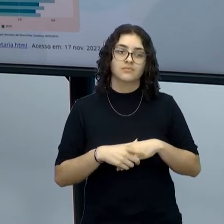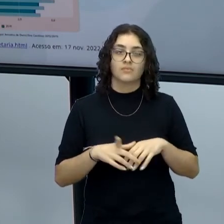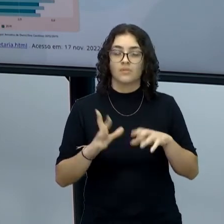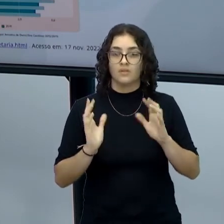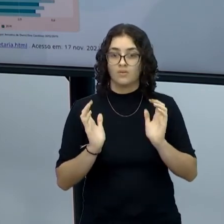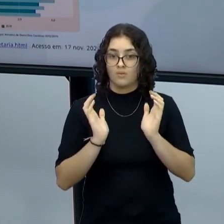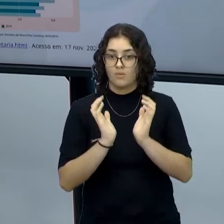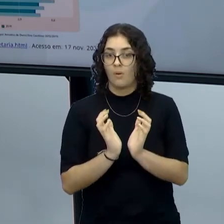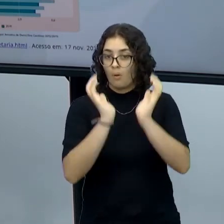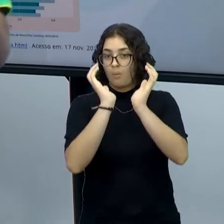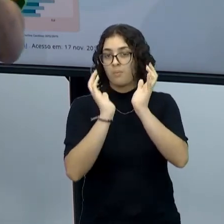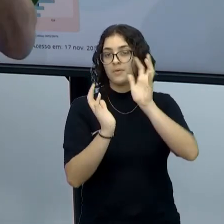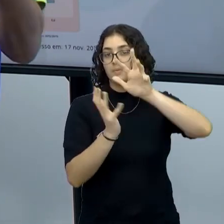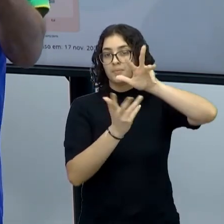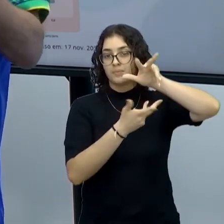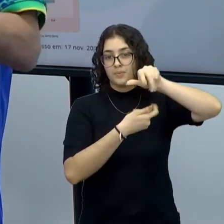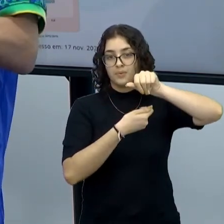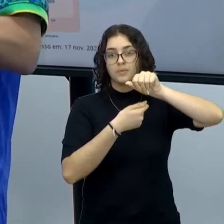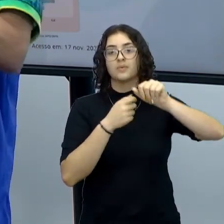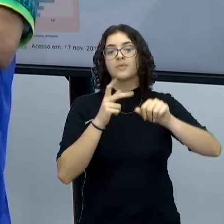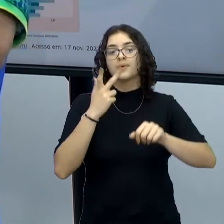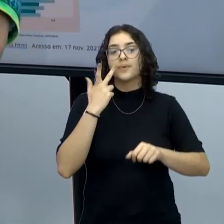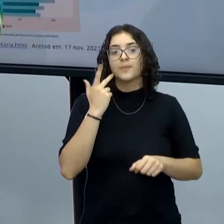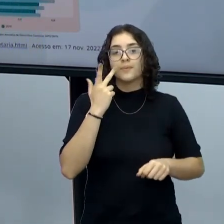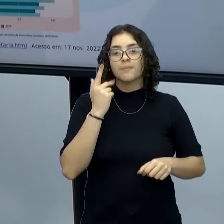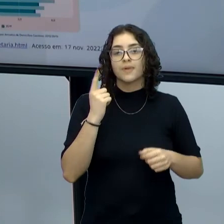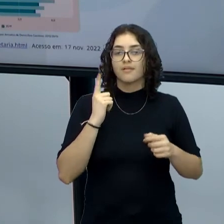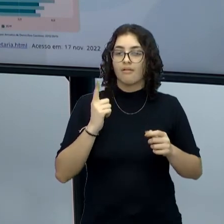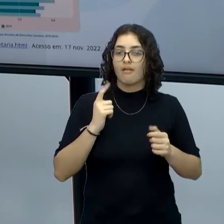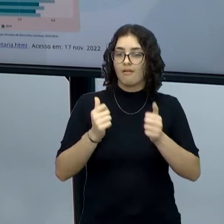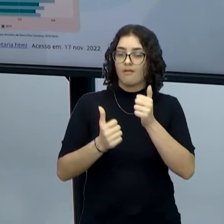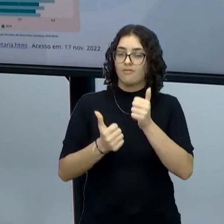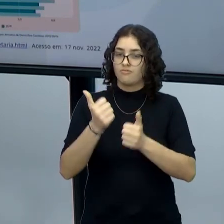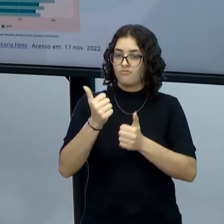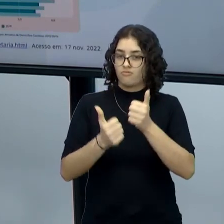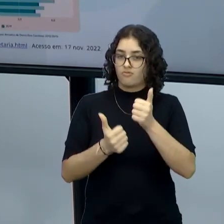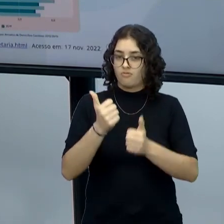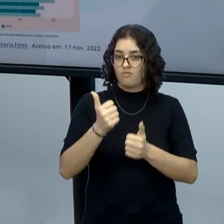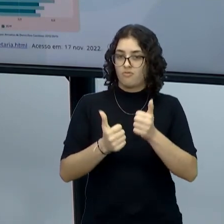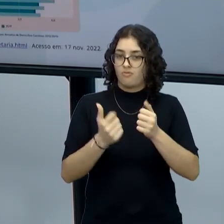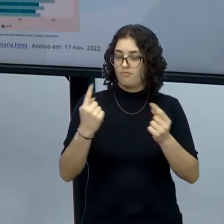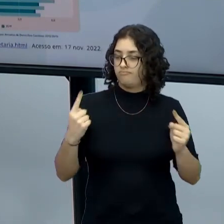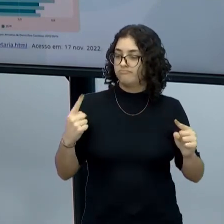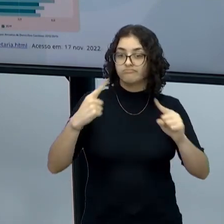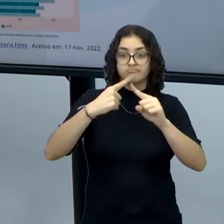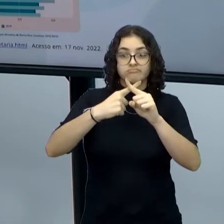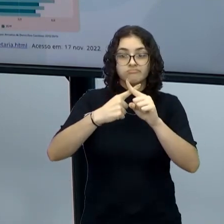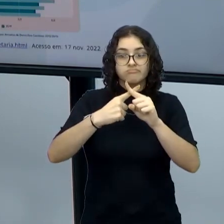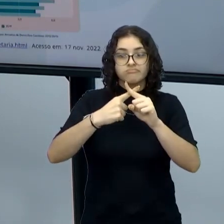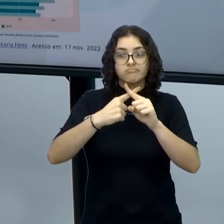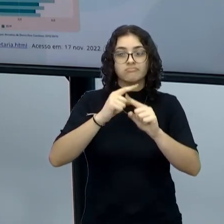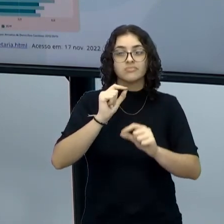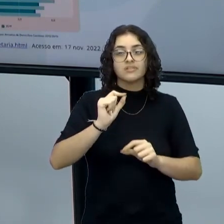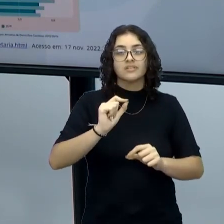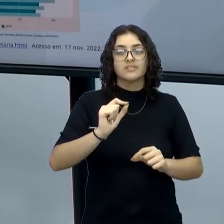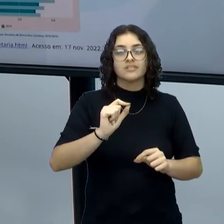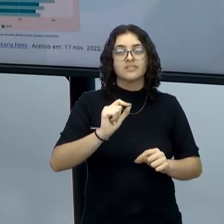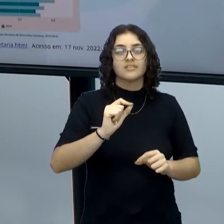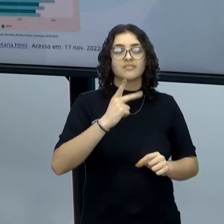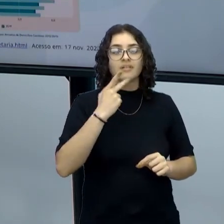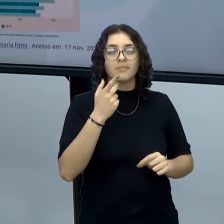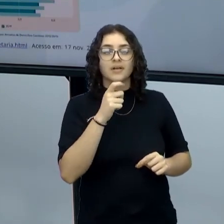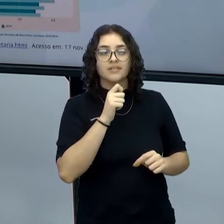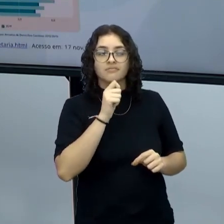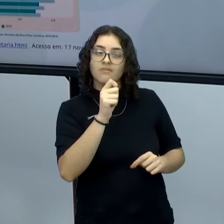do Mundo, né? Então, normalmente aí quando vai ter um jogo, né, uma seleção contra outra, eles acabam, por exemplo,